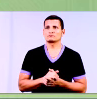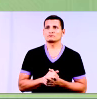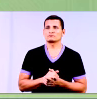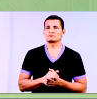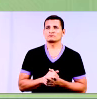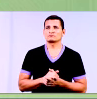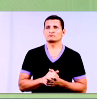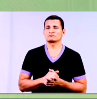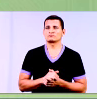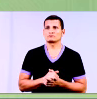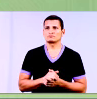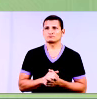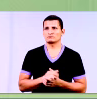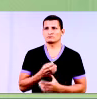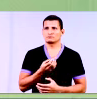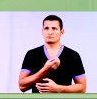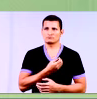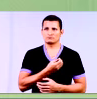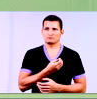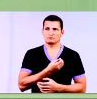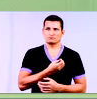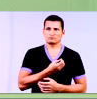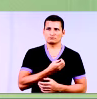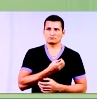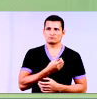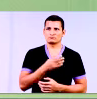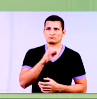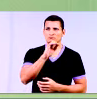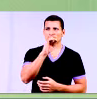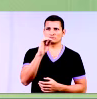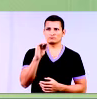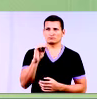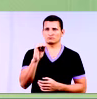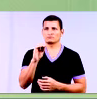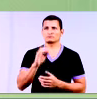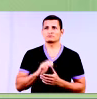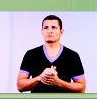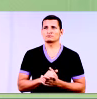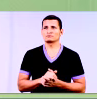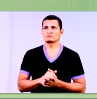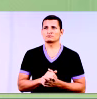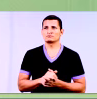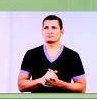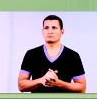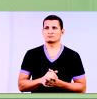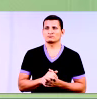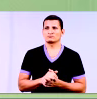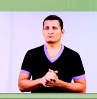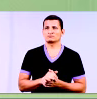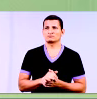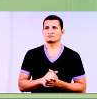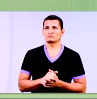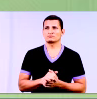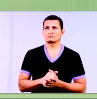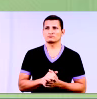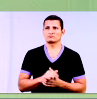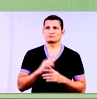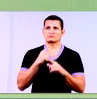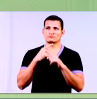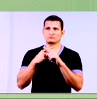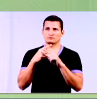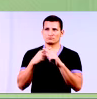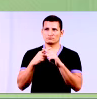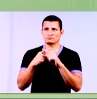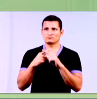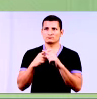para decimal e coloco ele aqui do lado, somando um com o outro. Depois eu pego cada um desses dígitos e multiplico pela base que eu